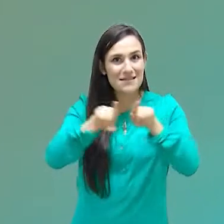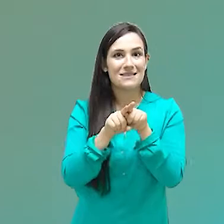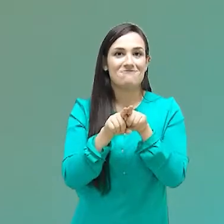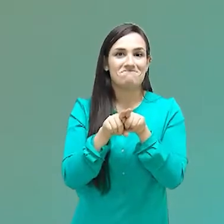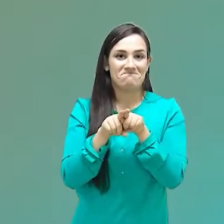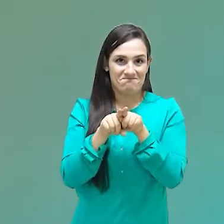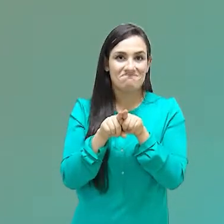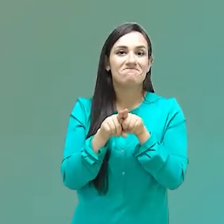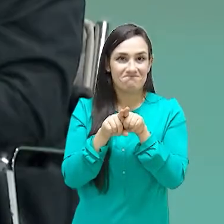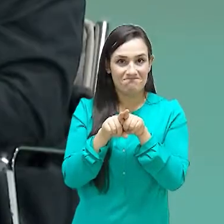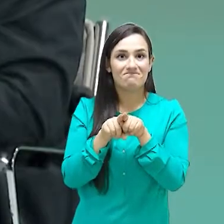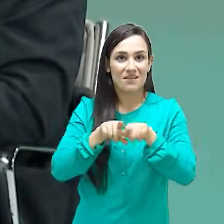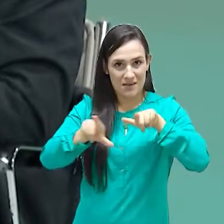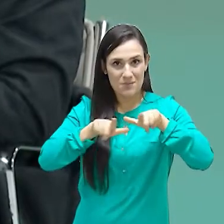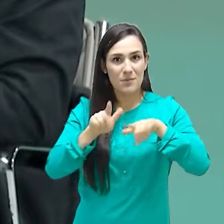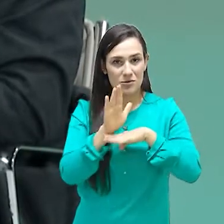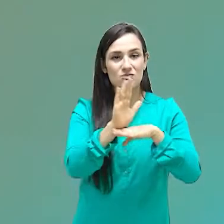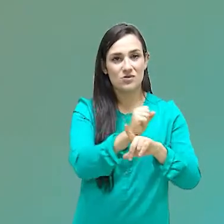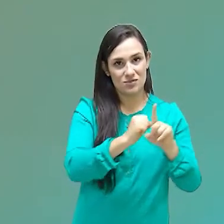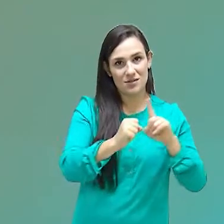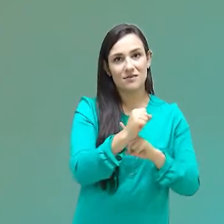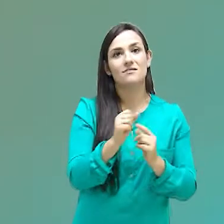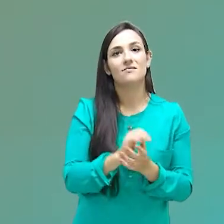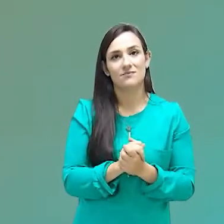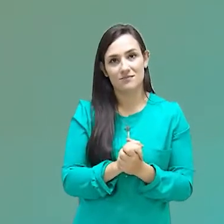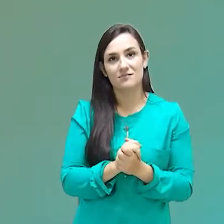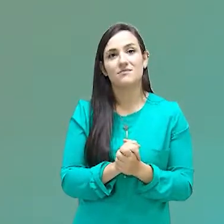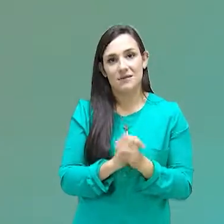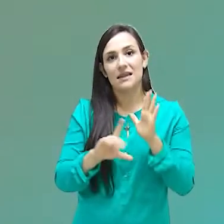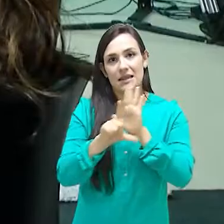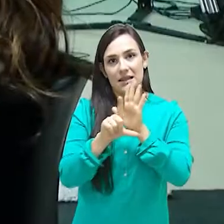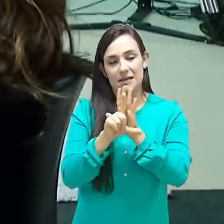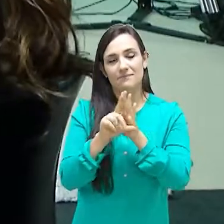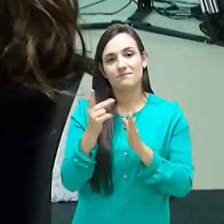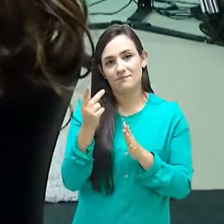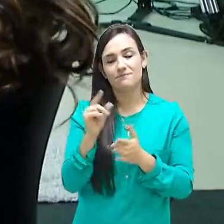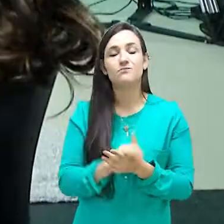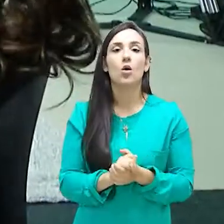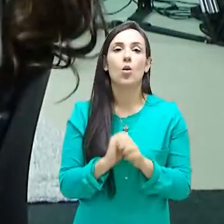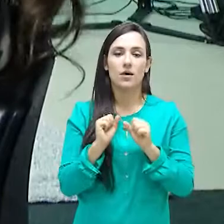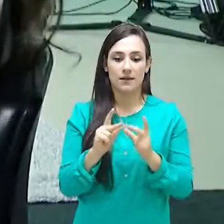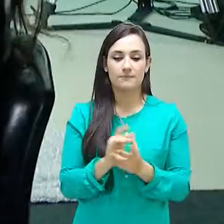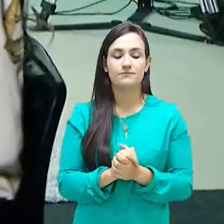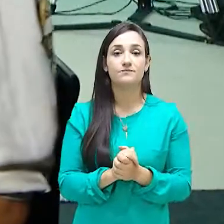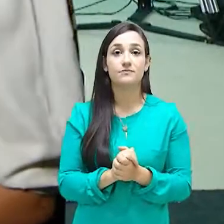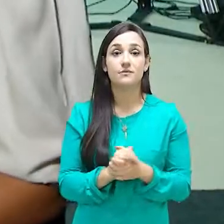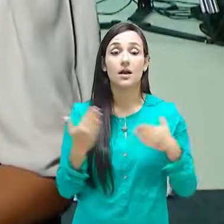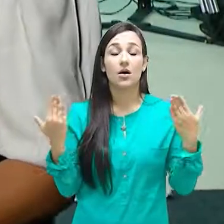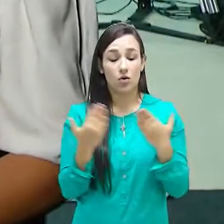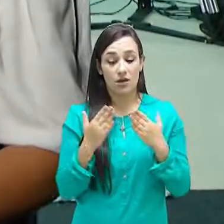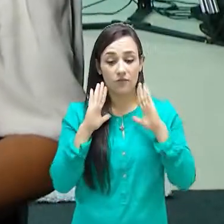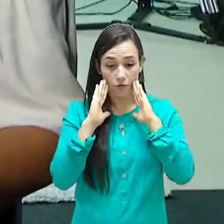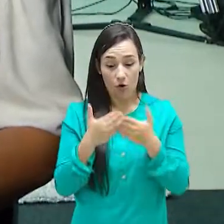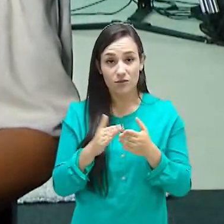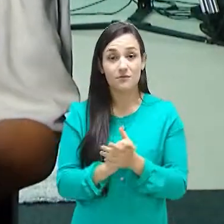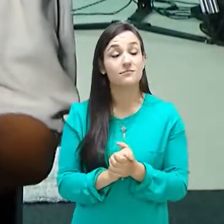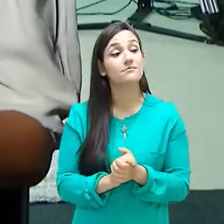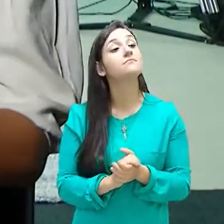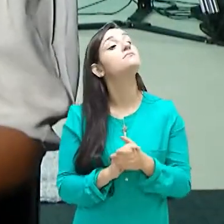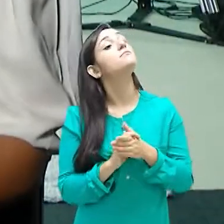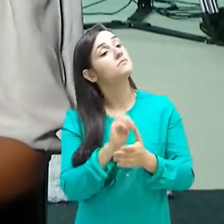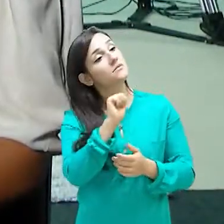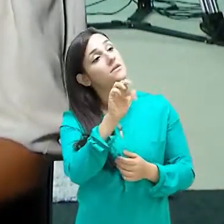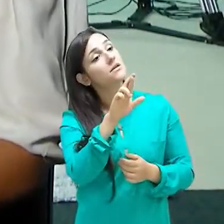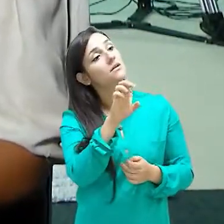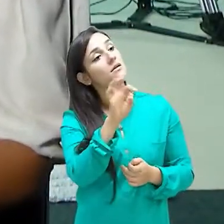receber emendas parlamentares também. Sim, sim. Muito bem. Vamos agora, voltando com a Areta. Agora eu quero saber as dúvidas dos seguidores, Areta. Agora vamos